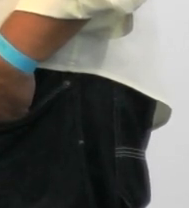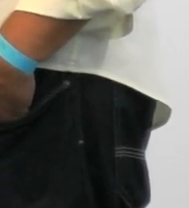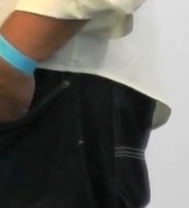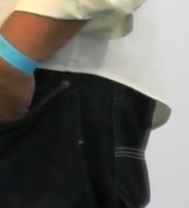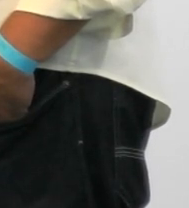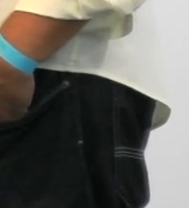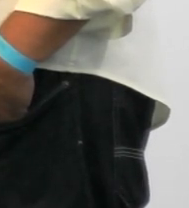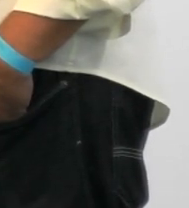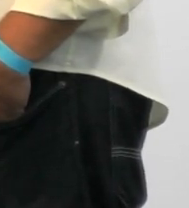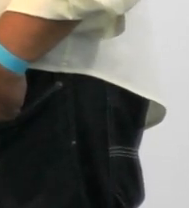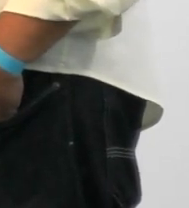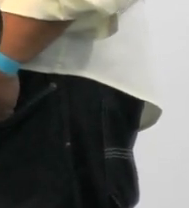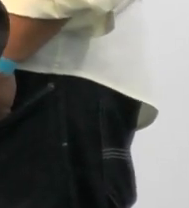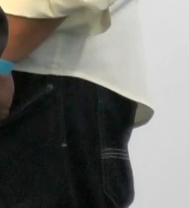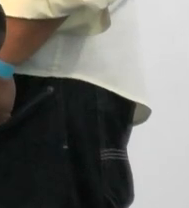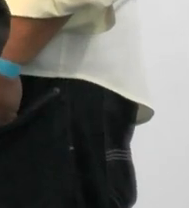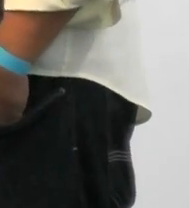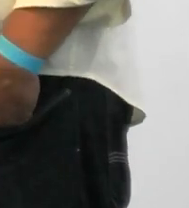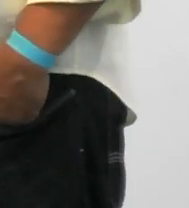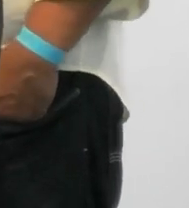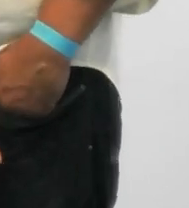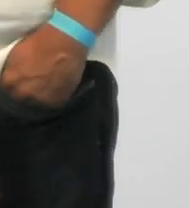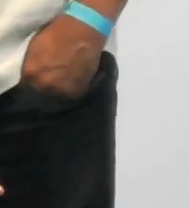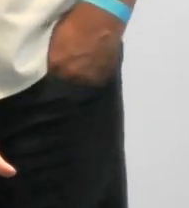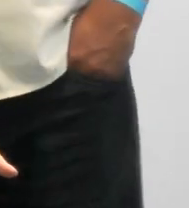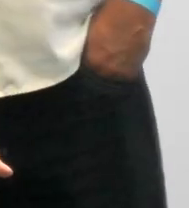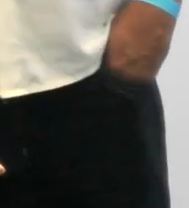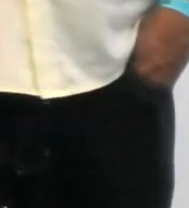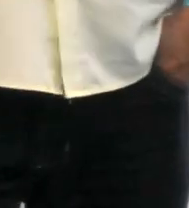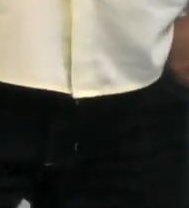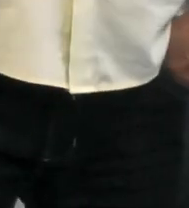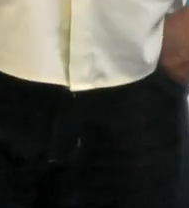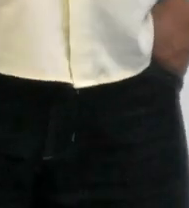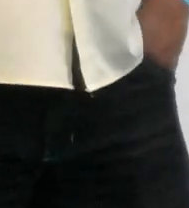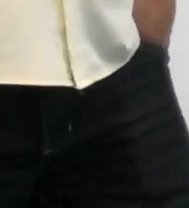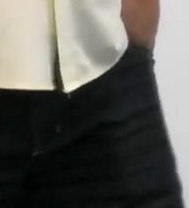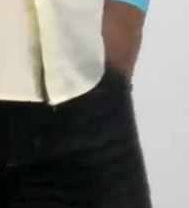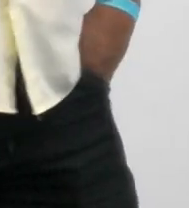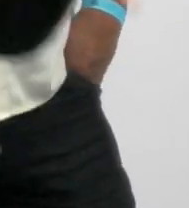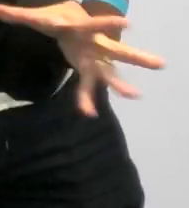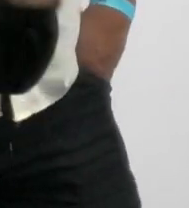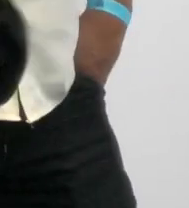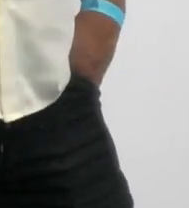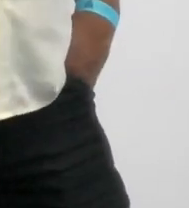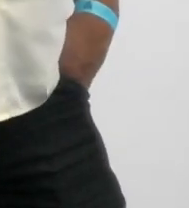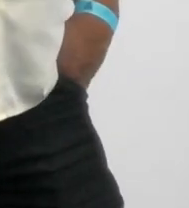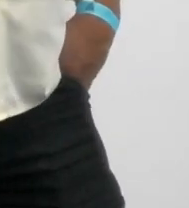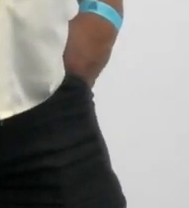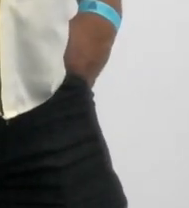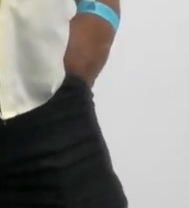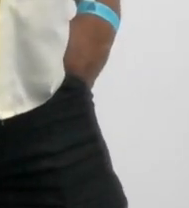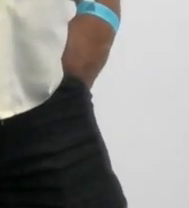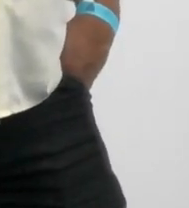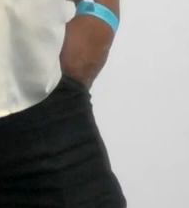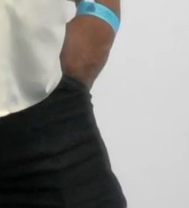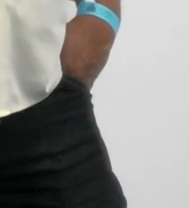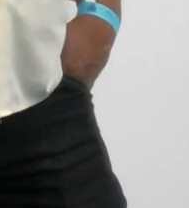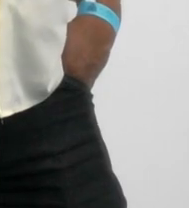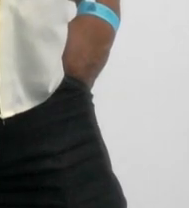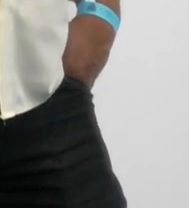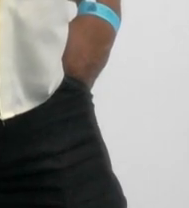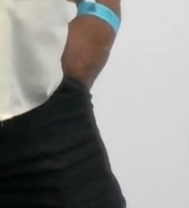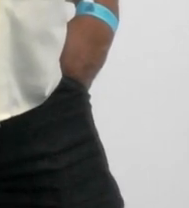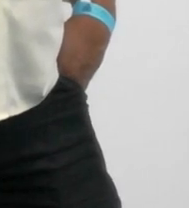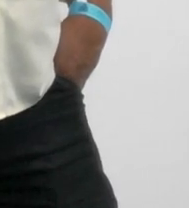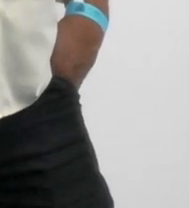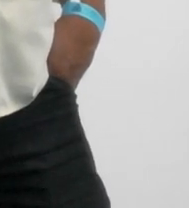E aí existe essa terapia que tem comprovação científica tem vários estudos sobre isso o primeiro artigo científico foi em